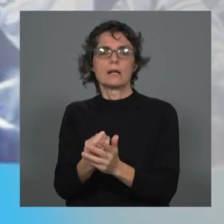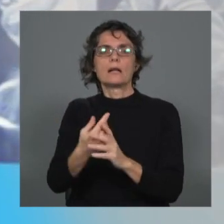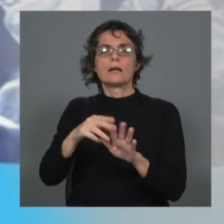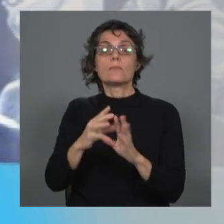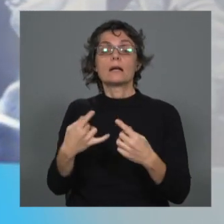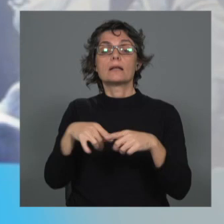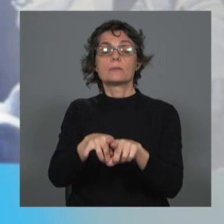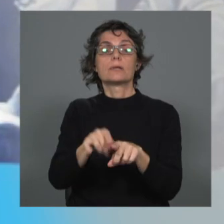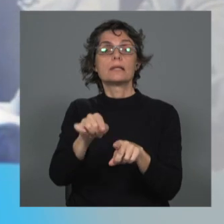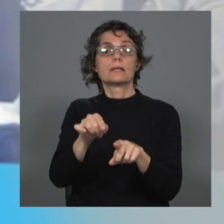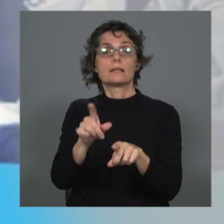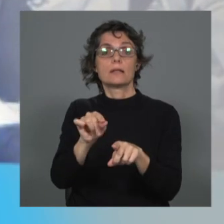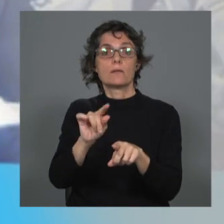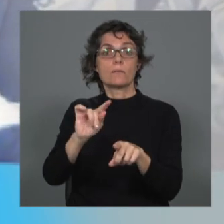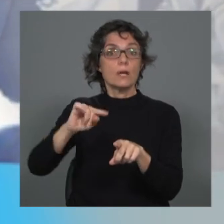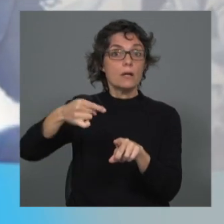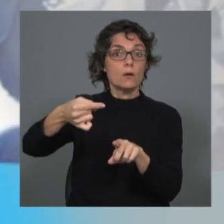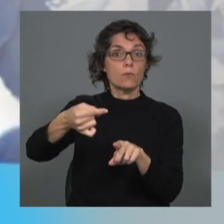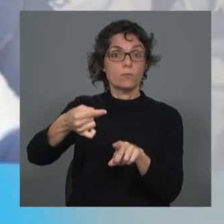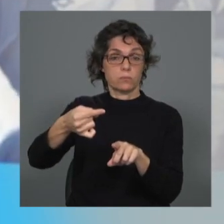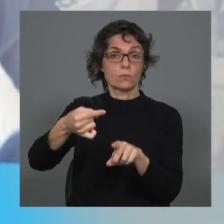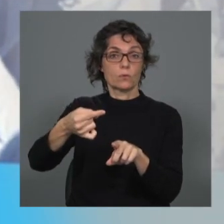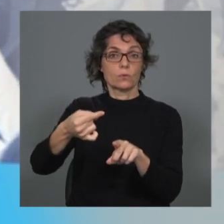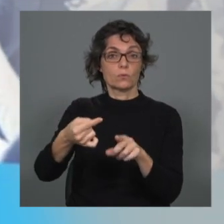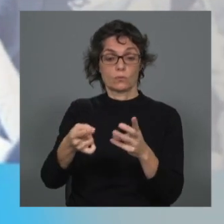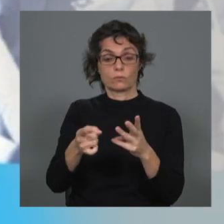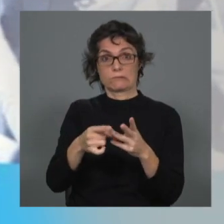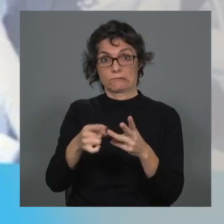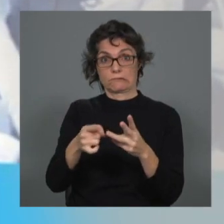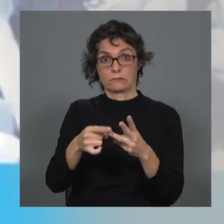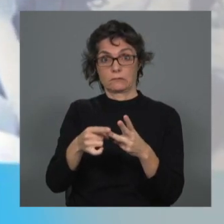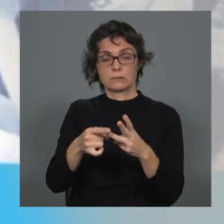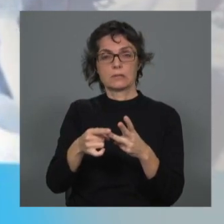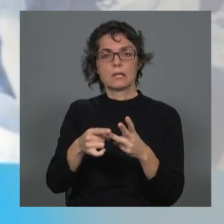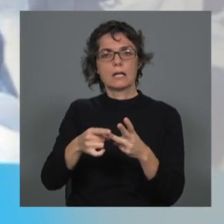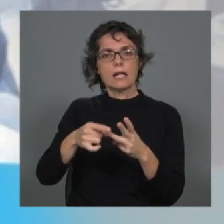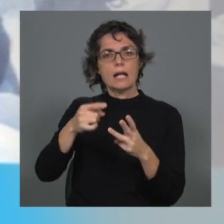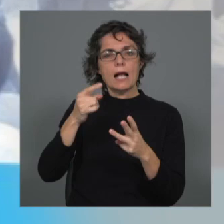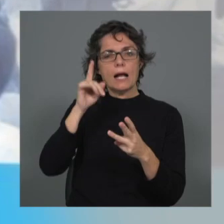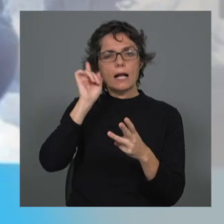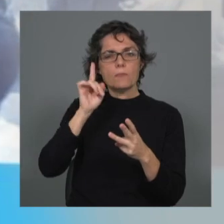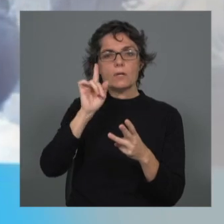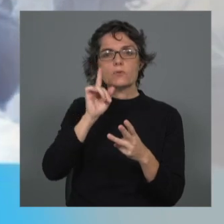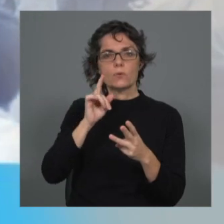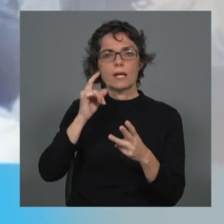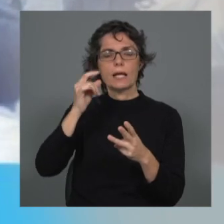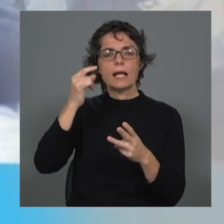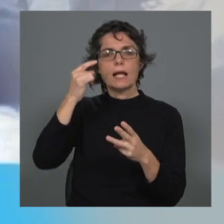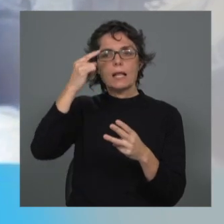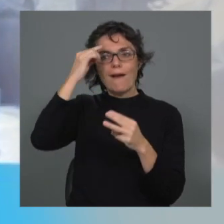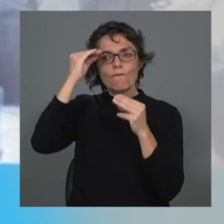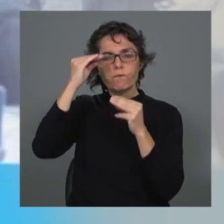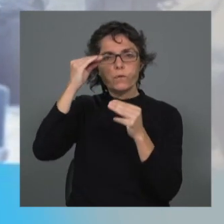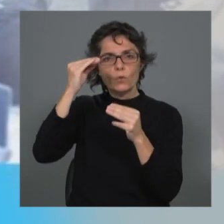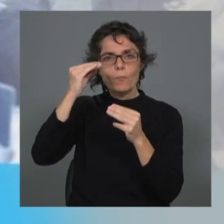a importância, isso está referido no terceiro ponto, da formação. Uma formação ao